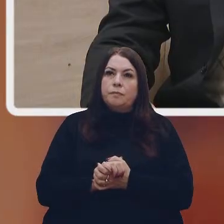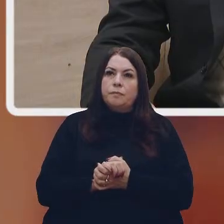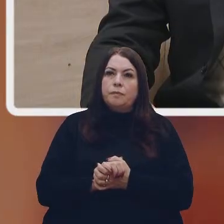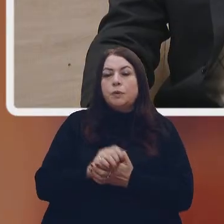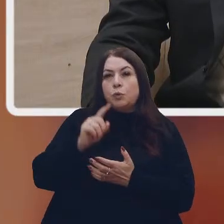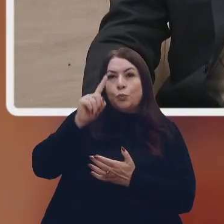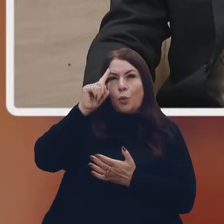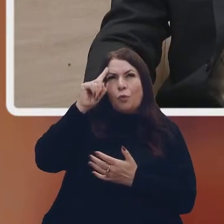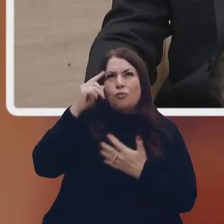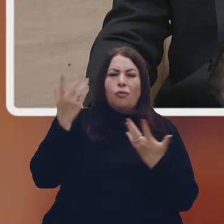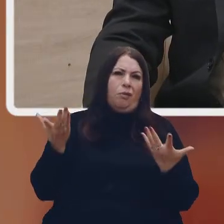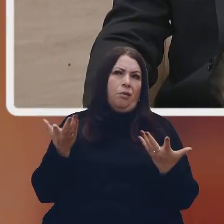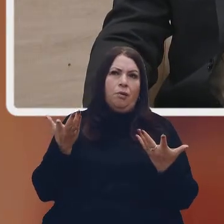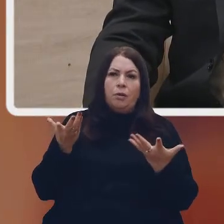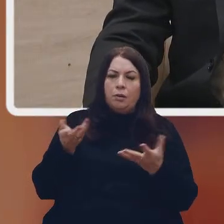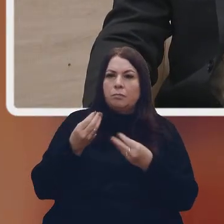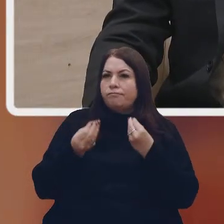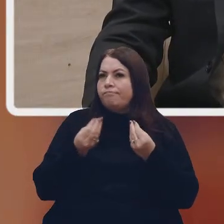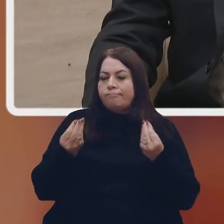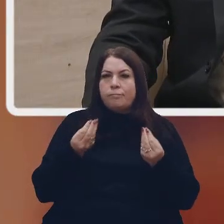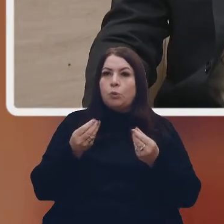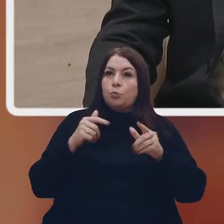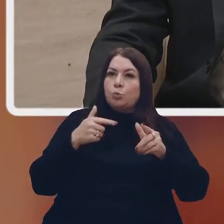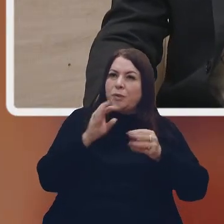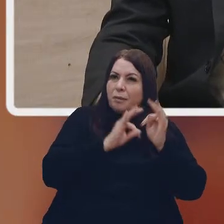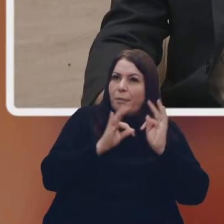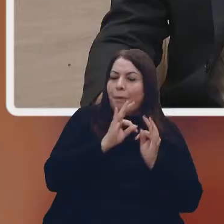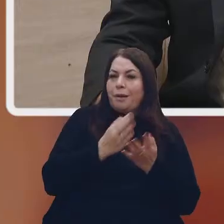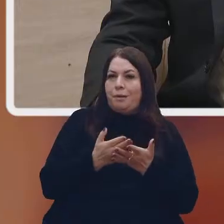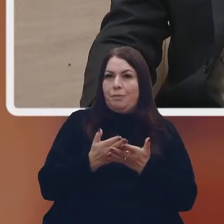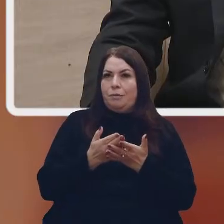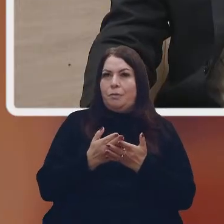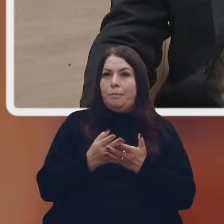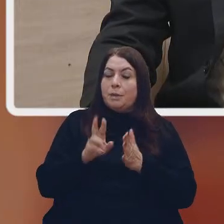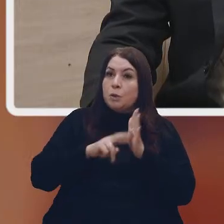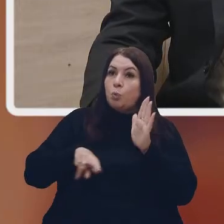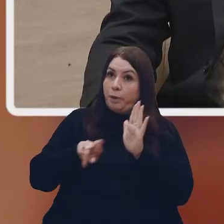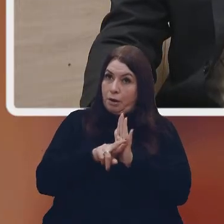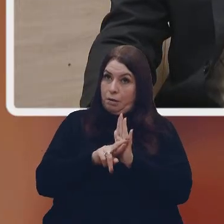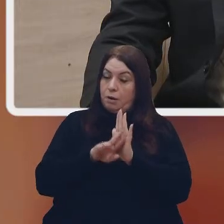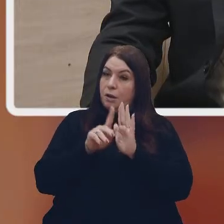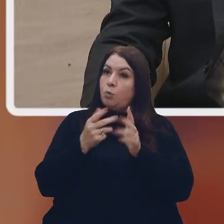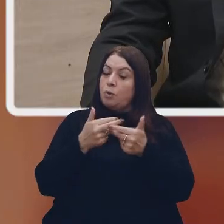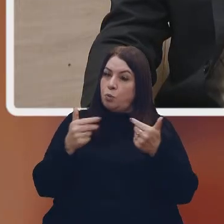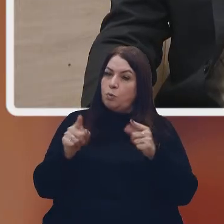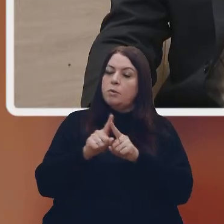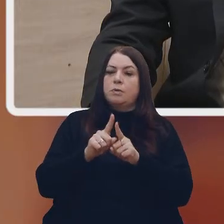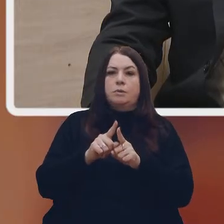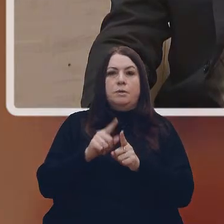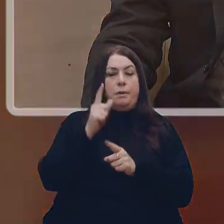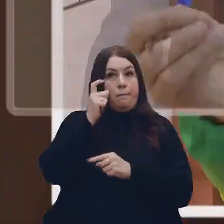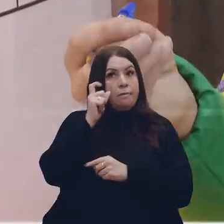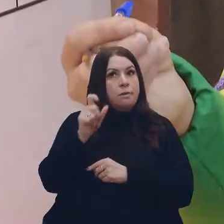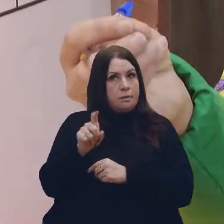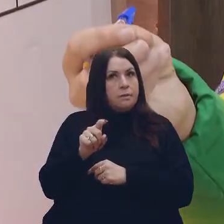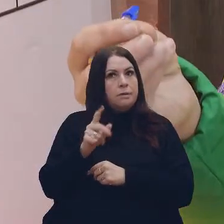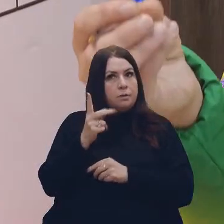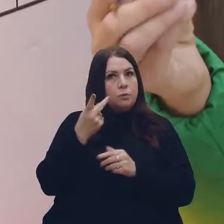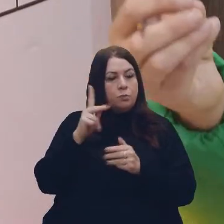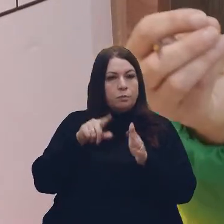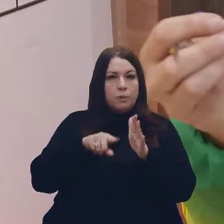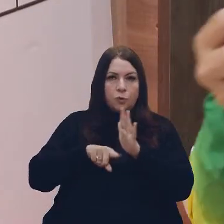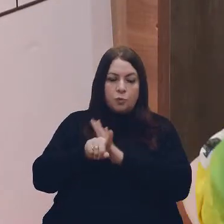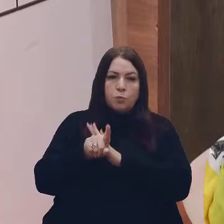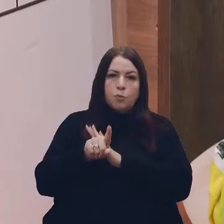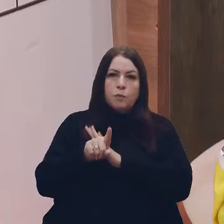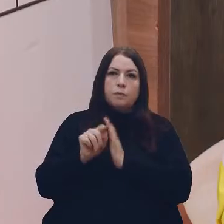no dia a dia, no tratamento para se recuperar. Outra coisa que eu acho que é bem interessante nessa tua